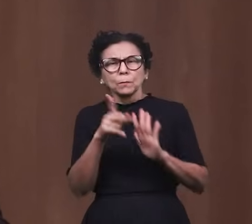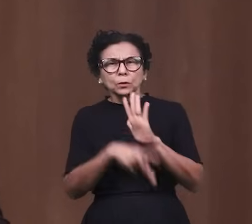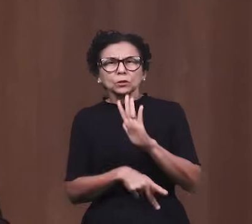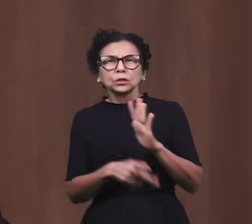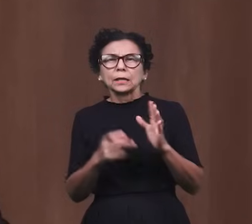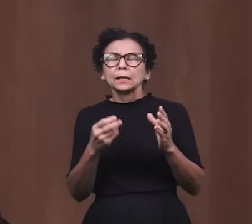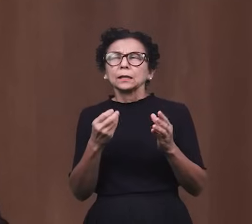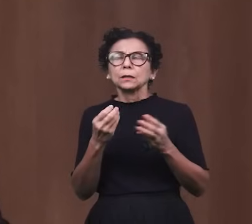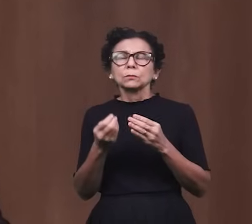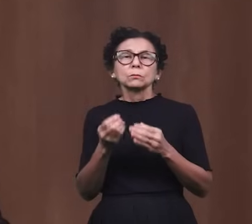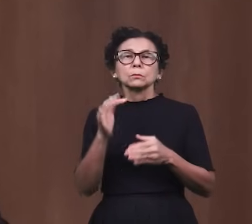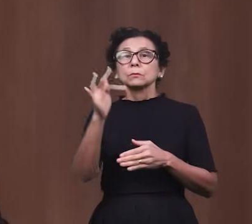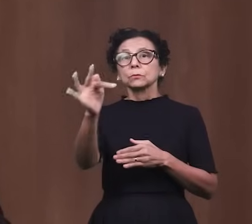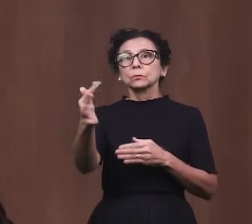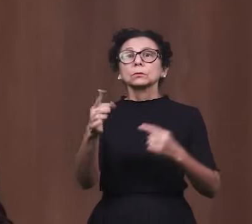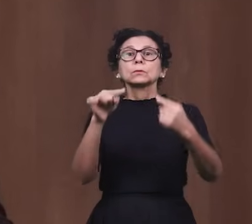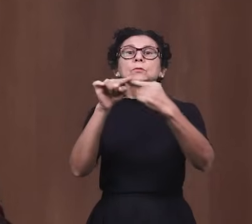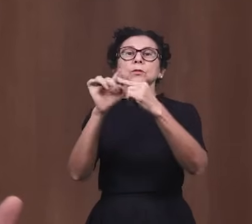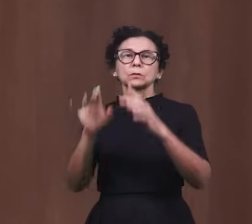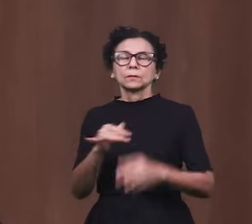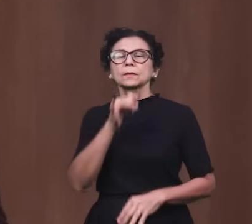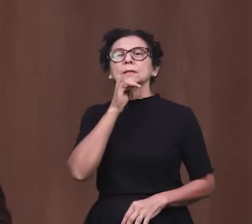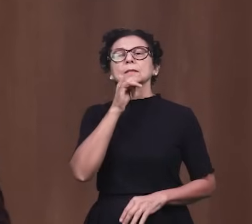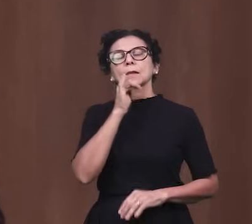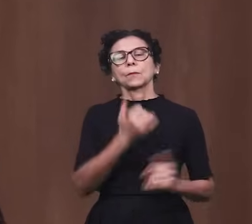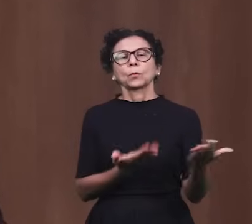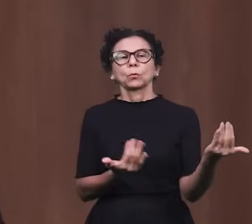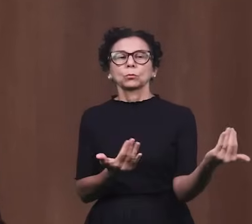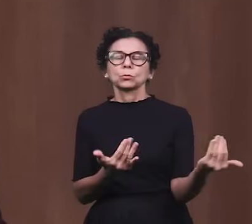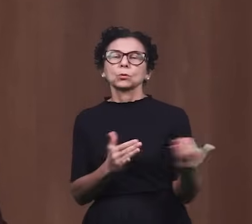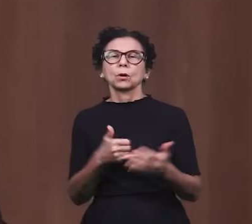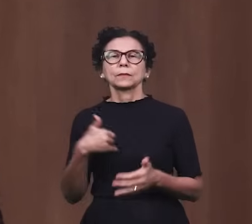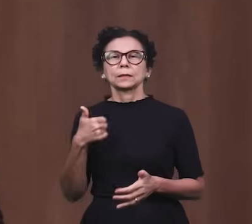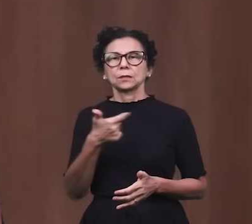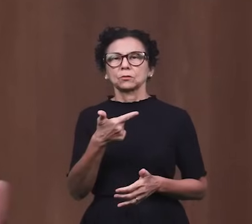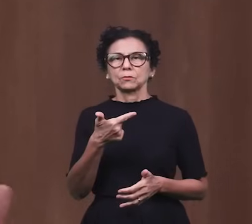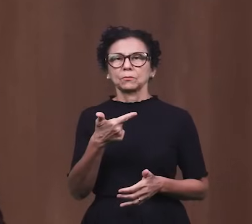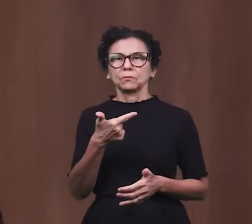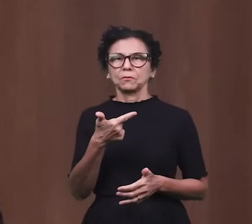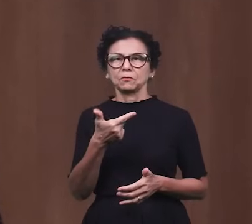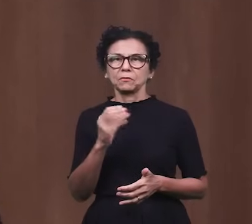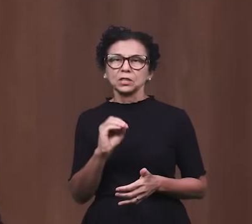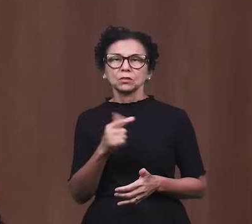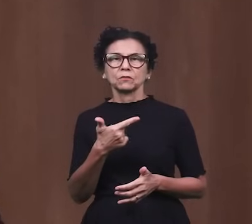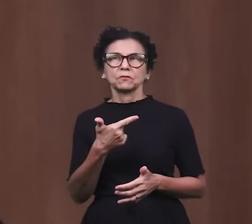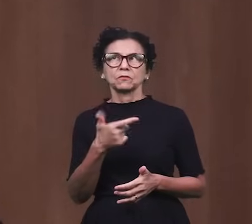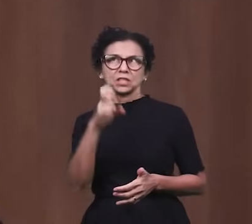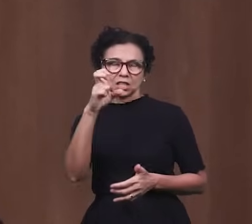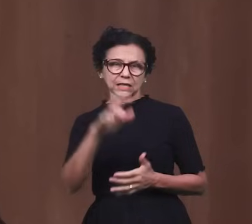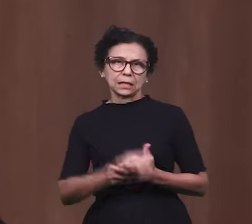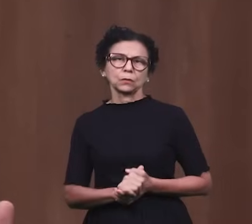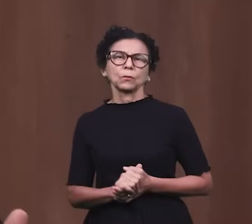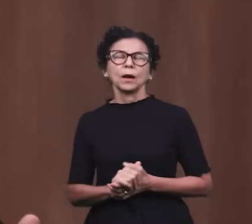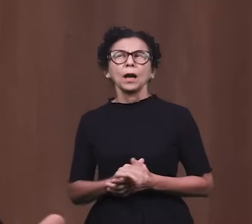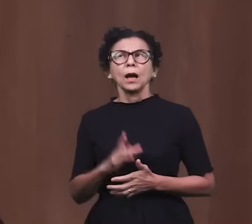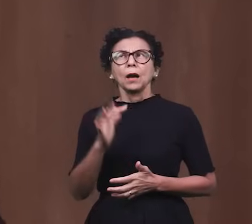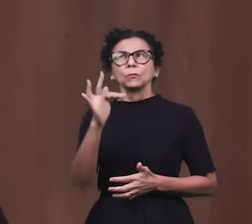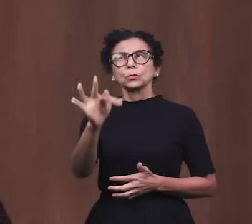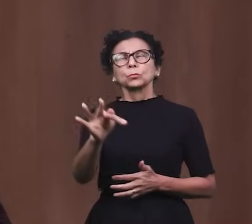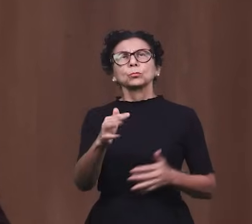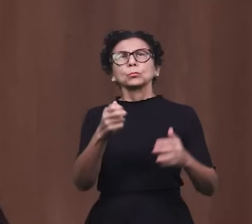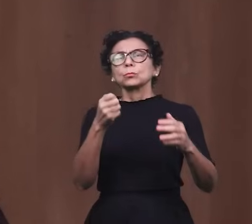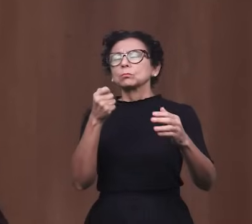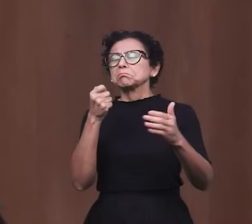sua vida, e principalmente o que ele quer alcançar. Vou dar um exemplo. O jovem que está com 20, 25 anos, vamos dizer que ele queira um dia comprar